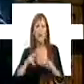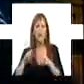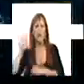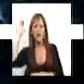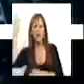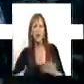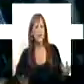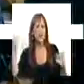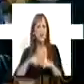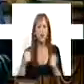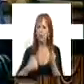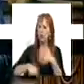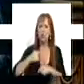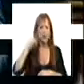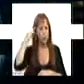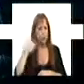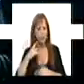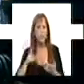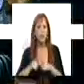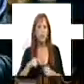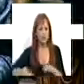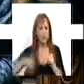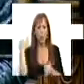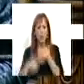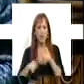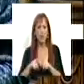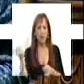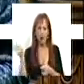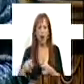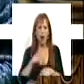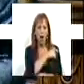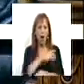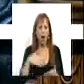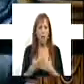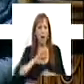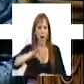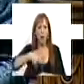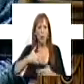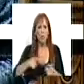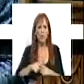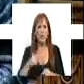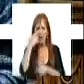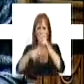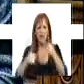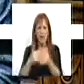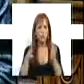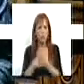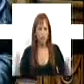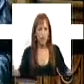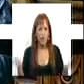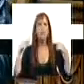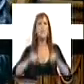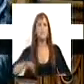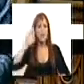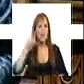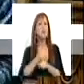alterações climáticas e todos temos consciência da ameaça que este fenómeno representa para o planeta e para a humanidade. Mas